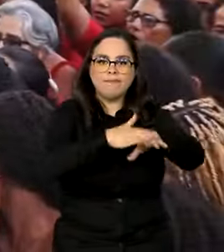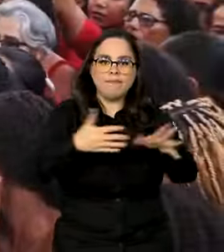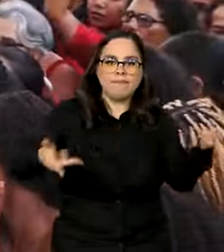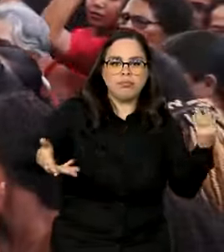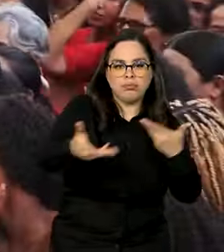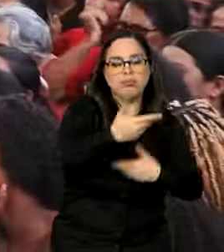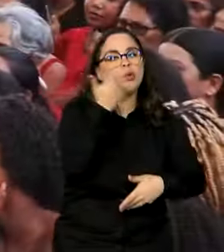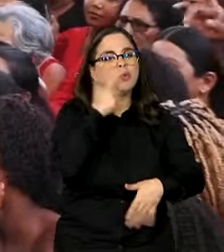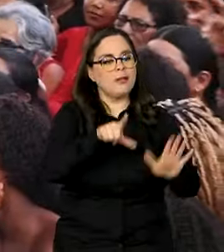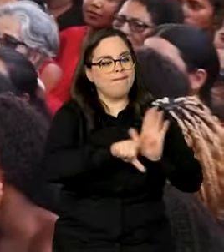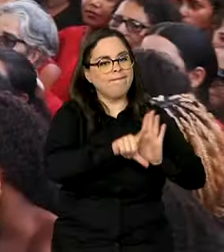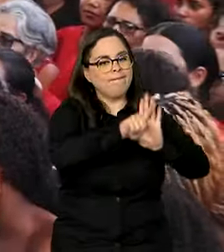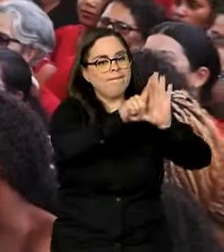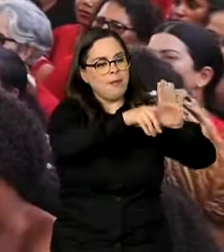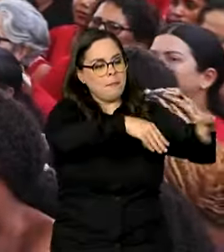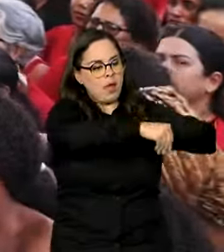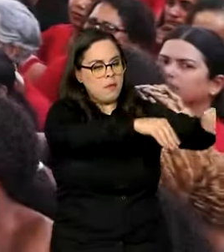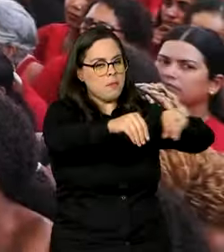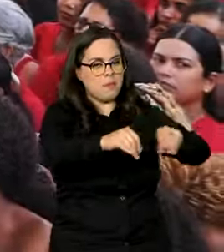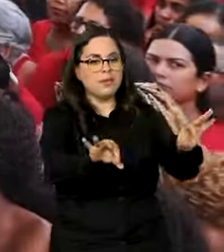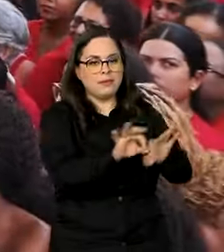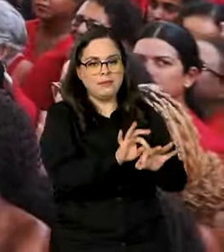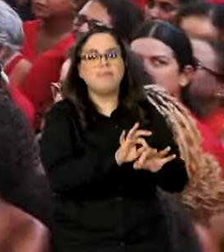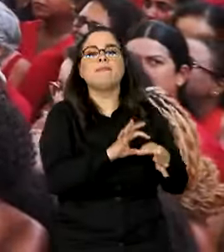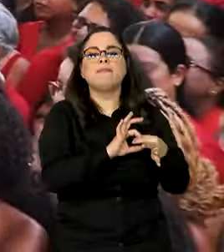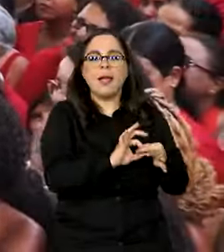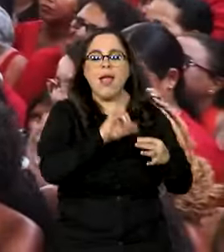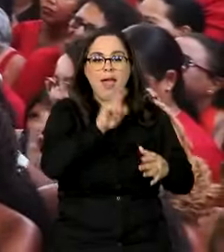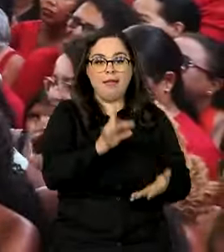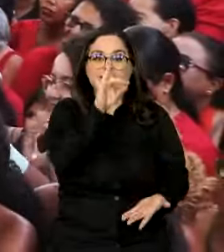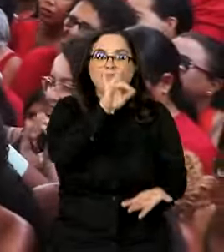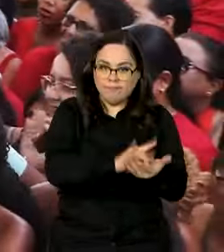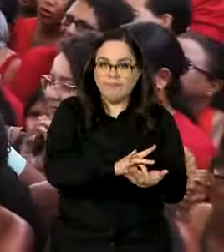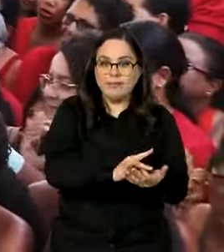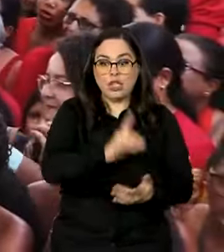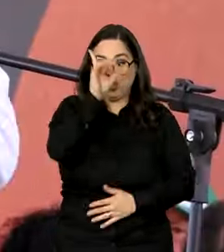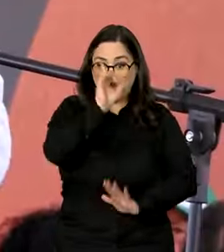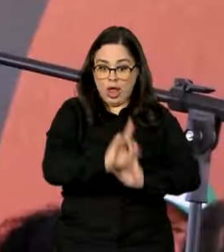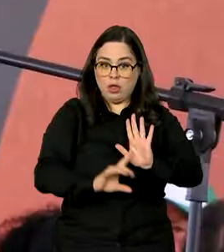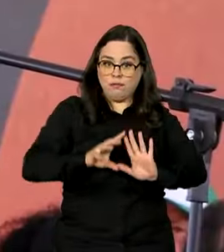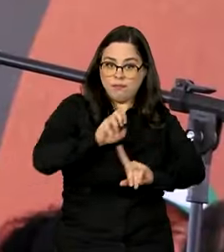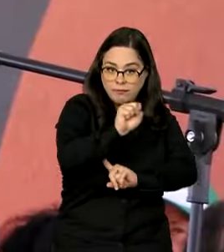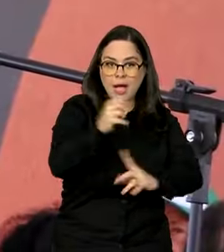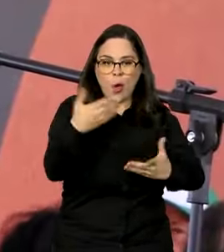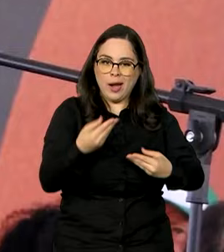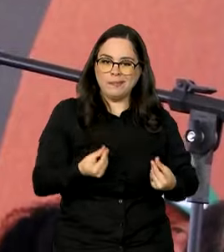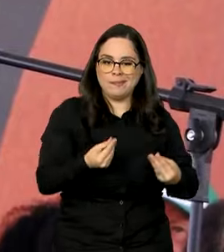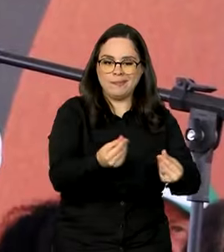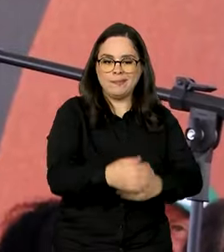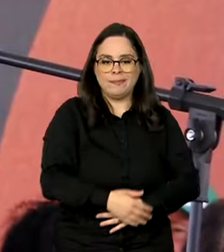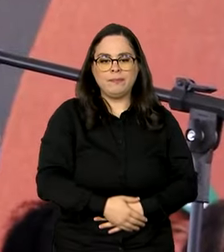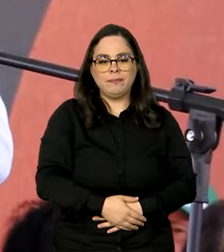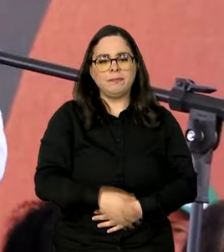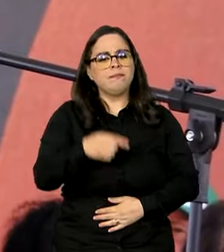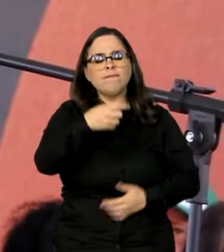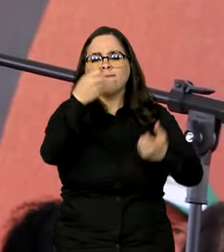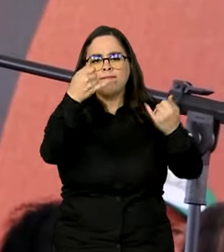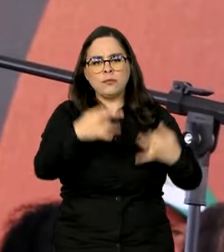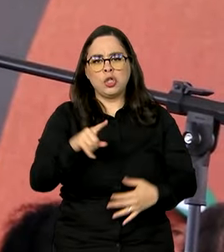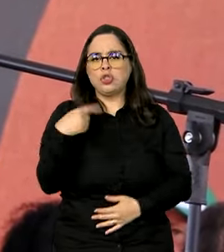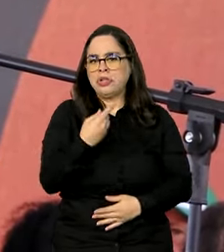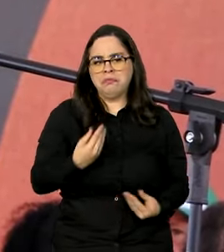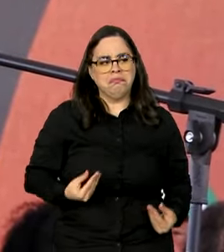regularização fundiária. É a efetivação do direito conquistado. Nós não trouxemos aqui só